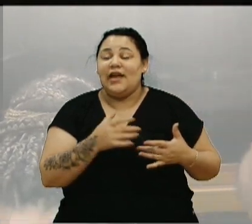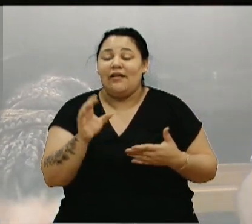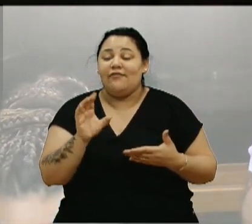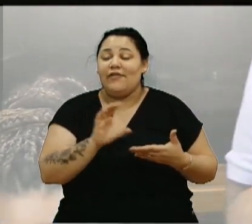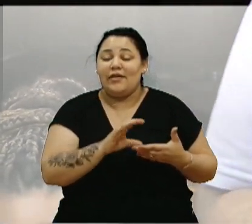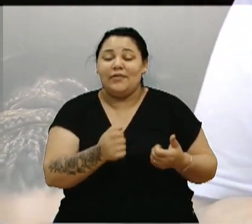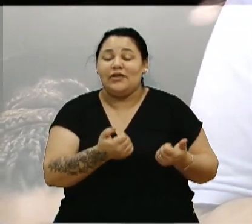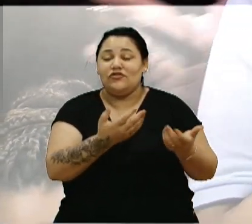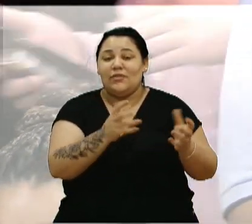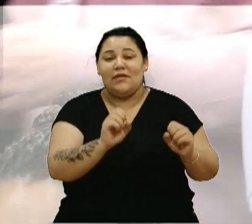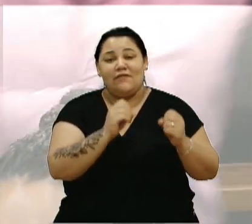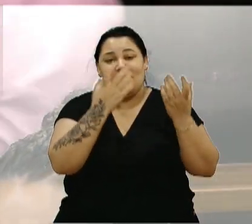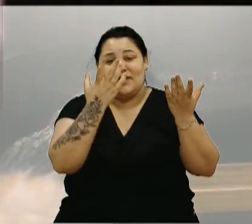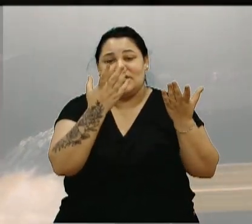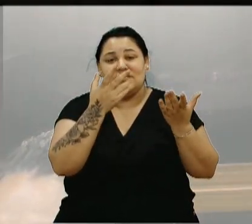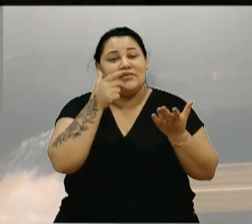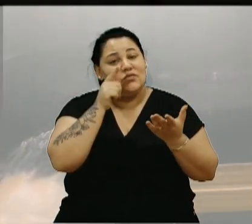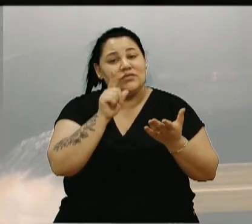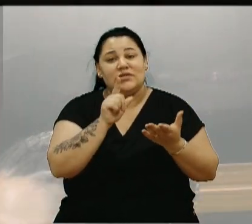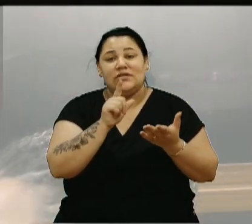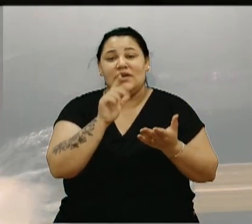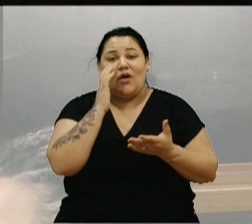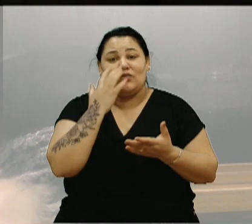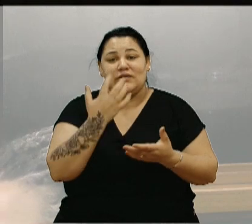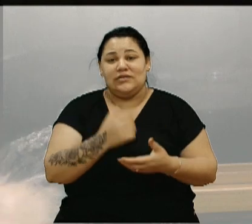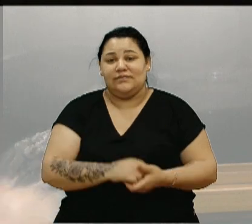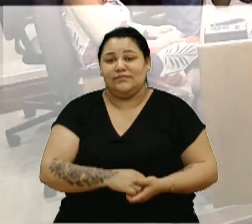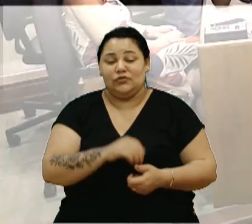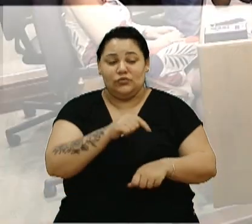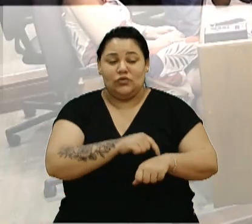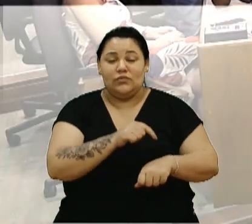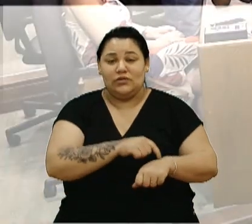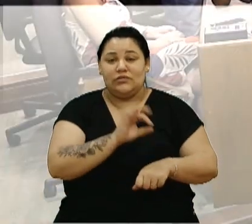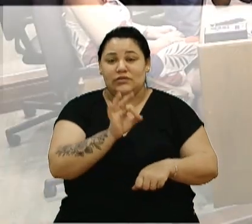festa efetivamente cumpra o seu papel. No momento oportuno, eu voto sim.